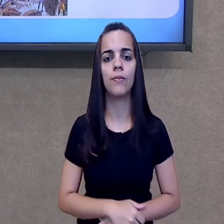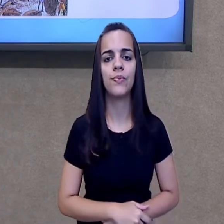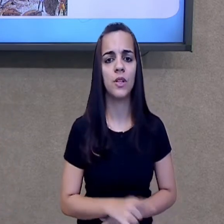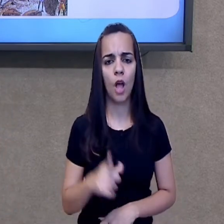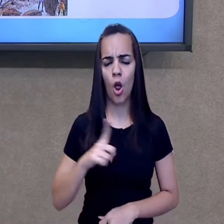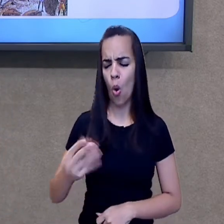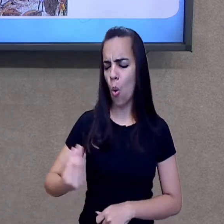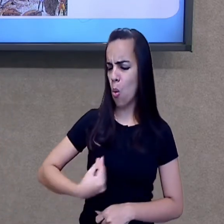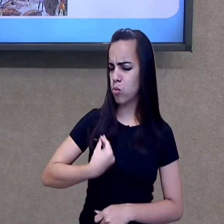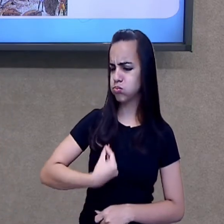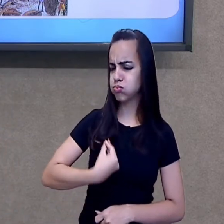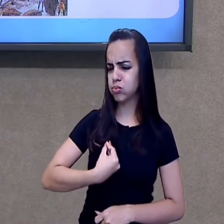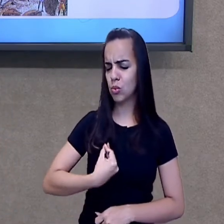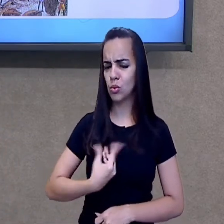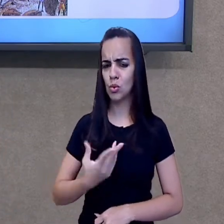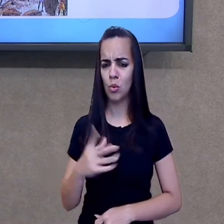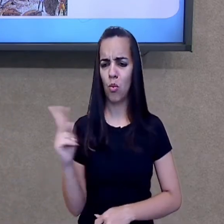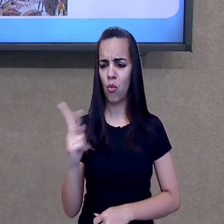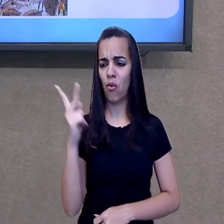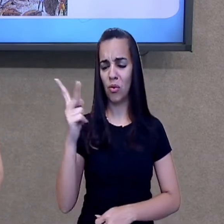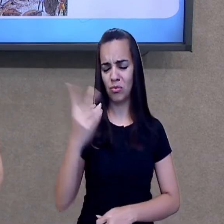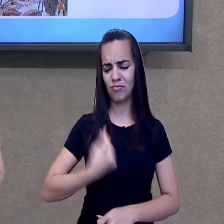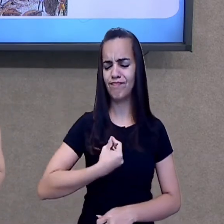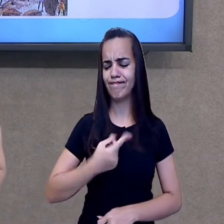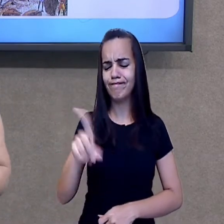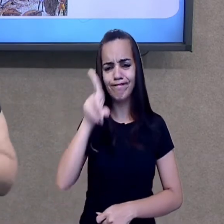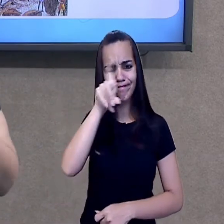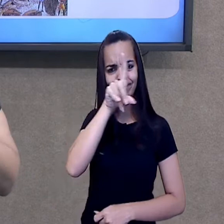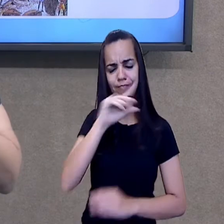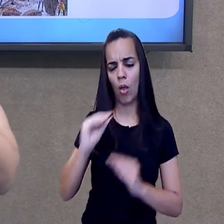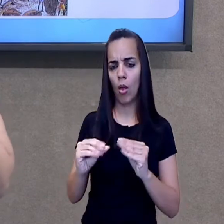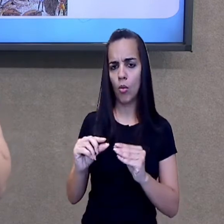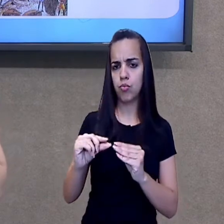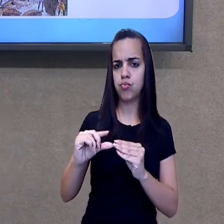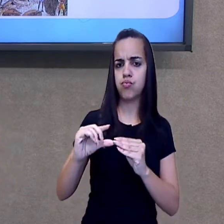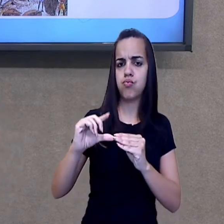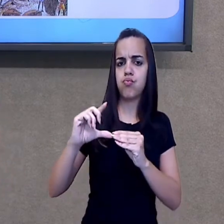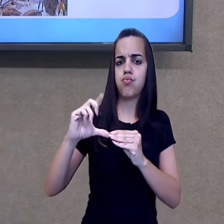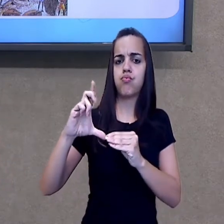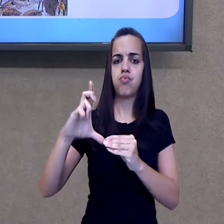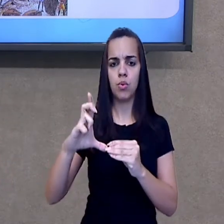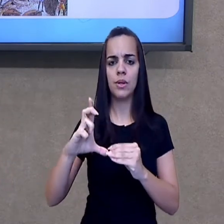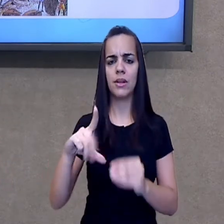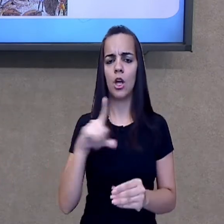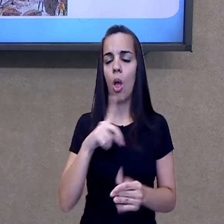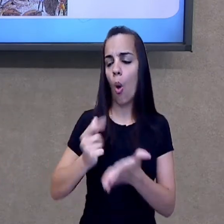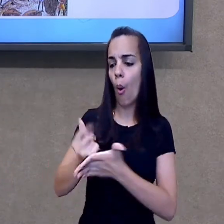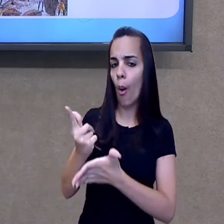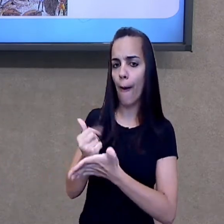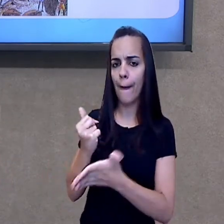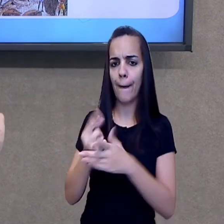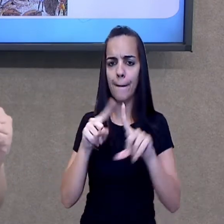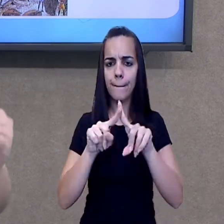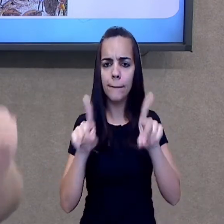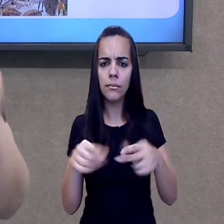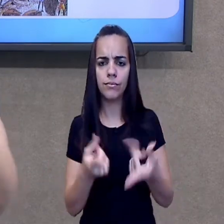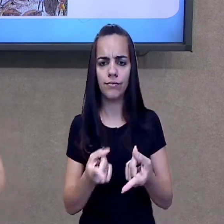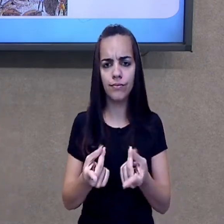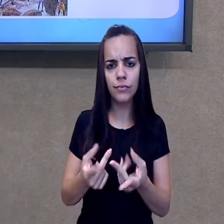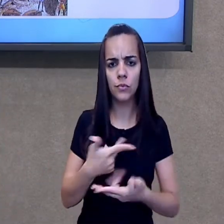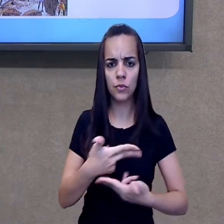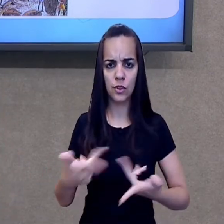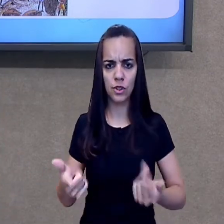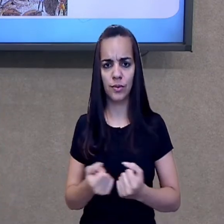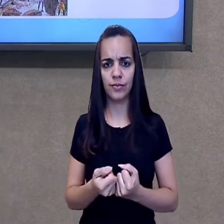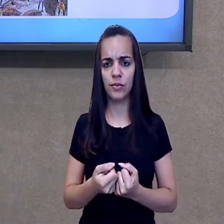vida aumentava cada vez mais em toda a região, pois toda a compra de mercadoria ocorria a prazo e